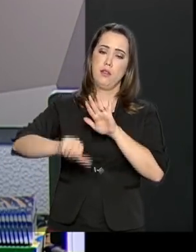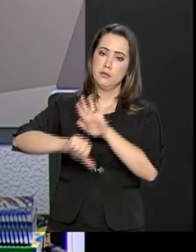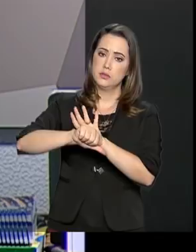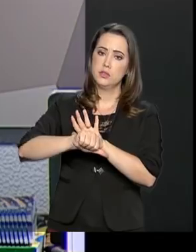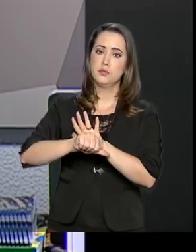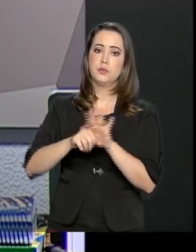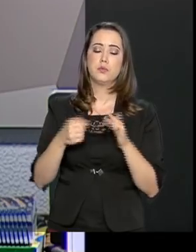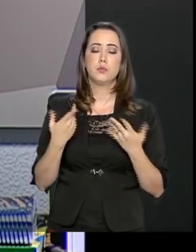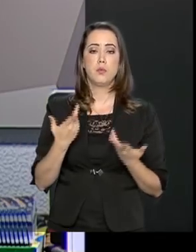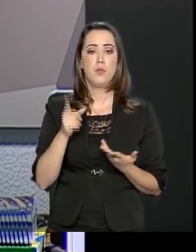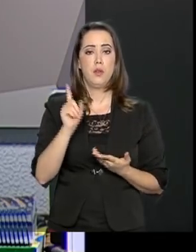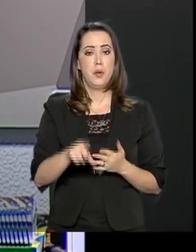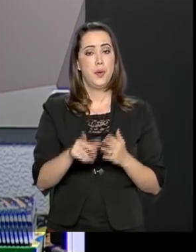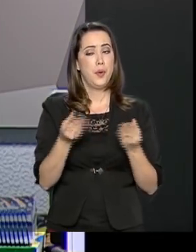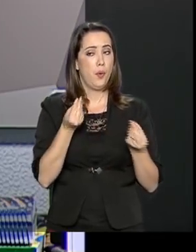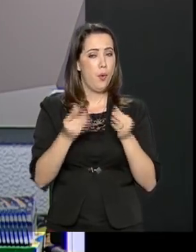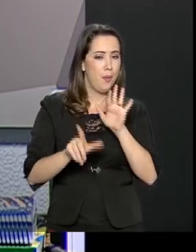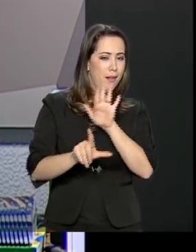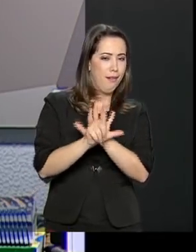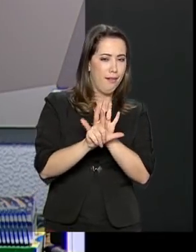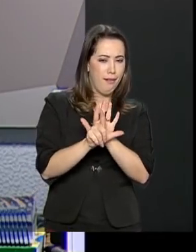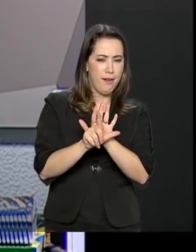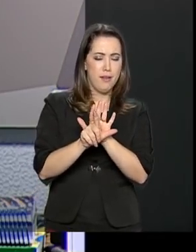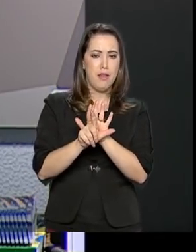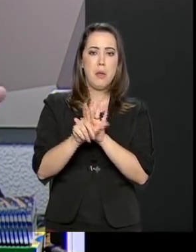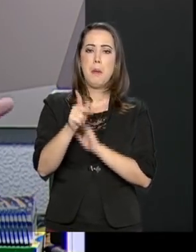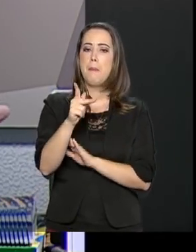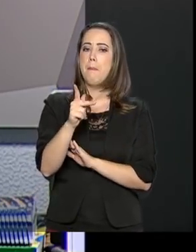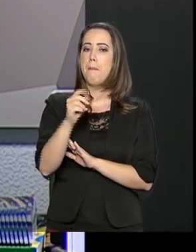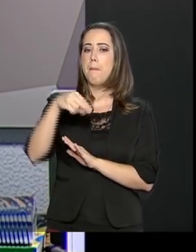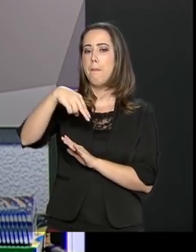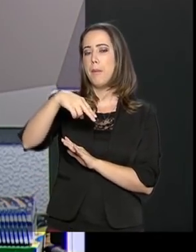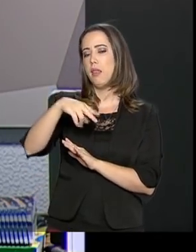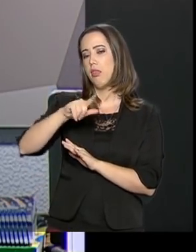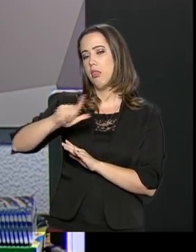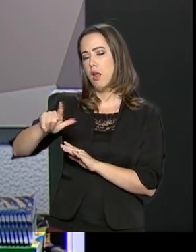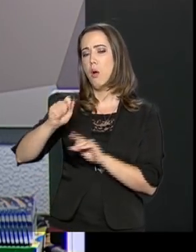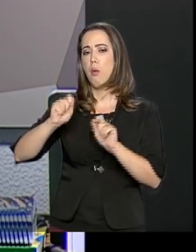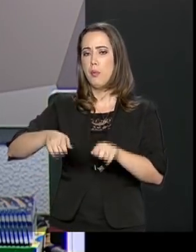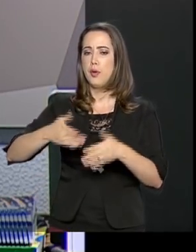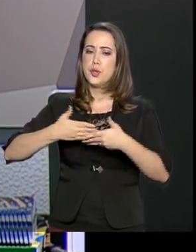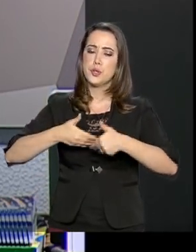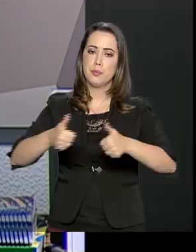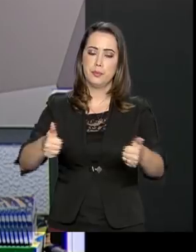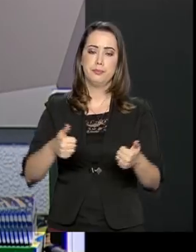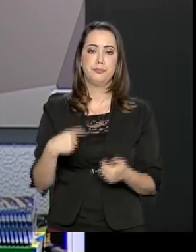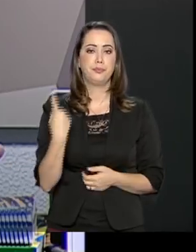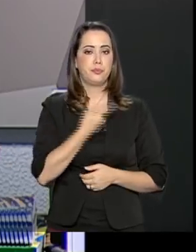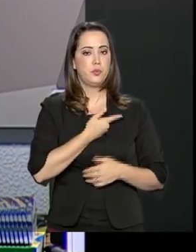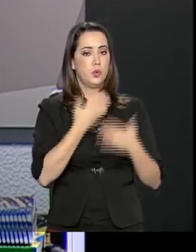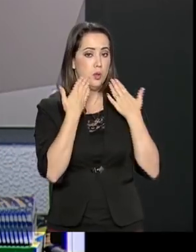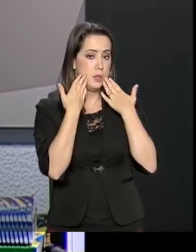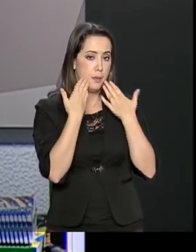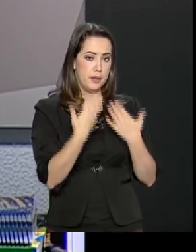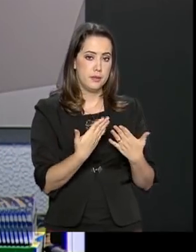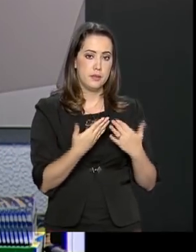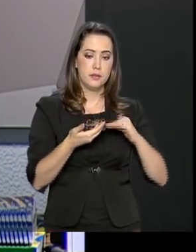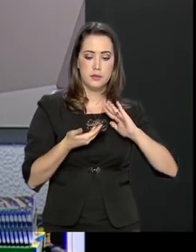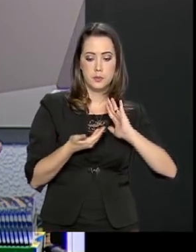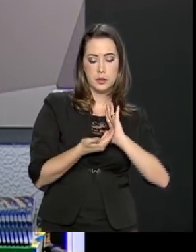estrangulamento da legislação processual penal. Nós apresentamos o projeto via Câmara,